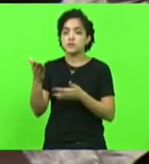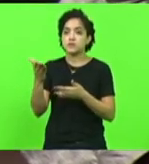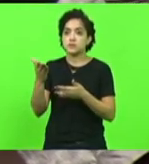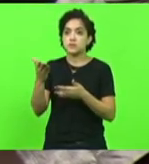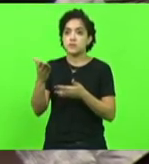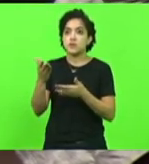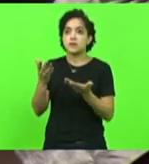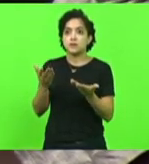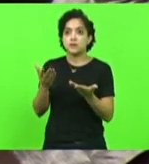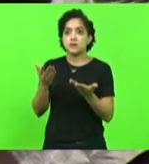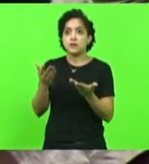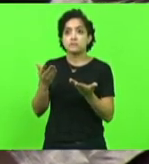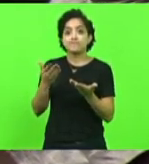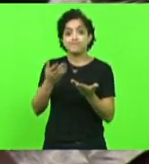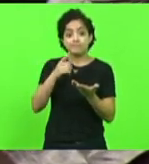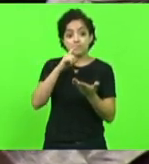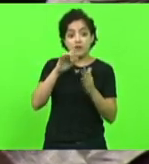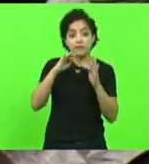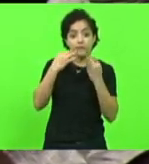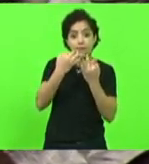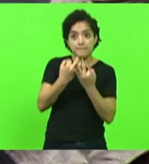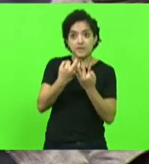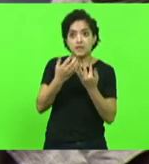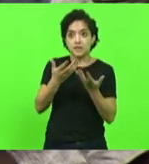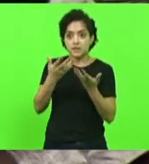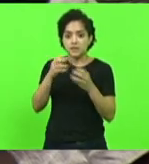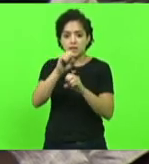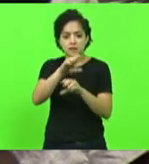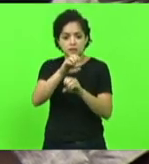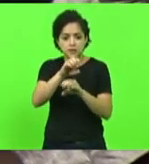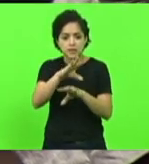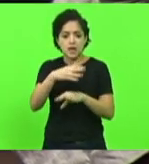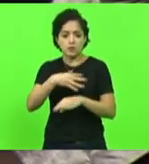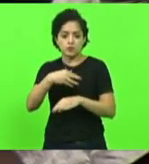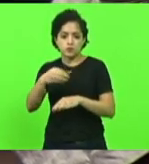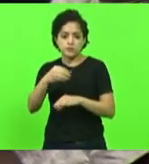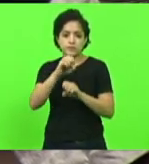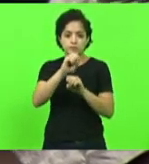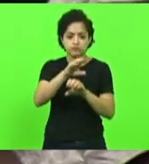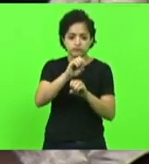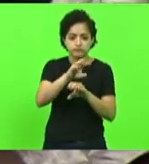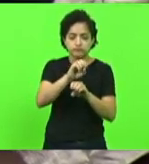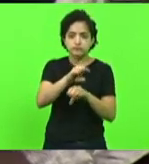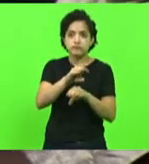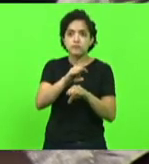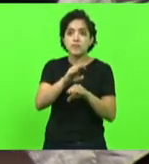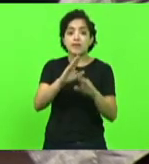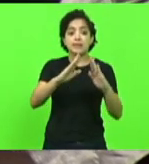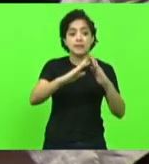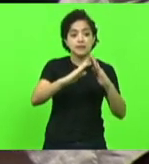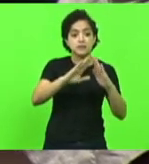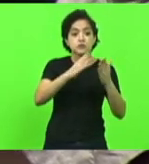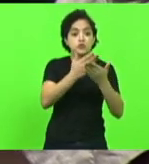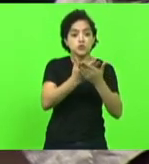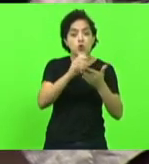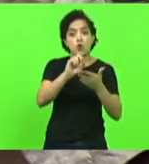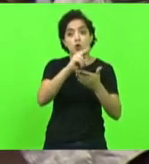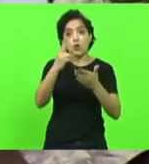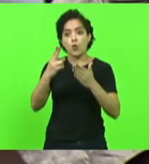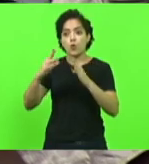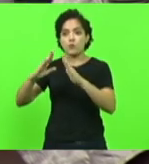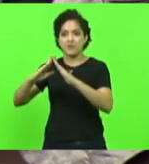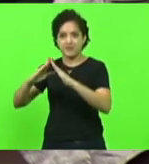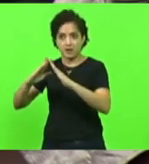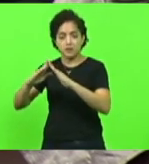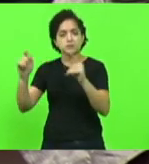possibilidade dos pais que decidem criar os seus filhos ou educar os seus filhos na escola, em casa, possam ter essa